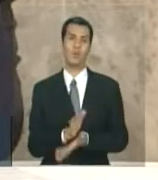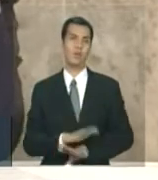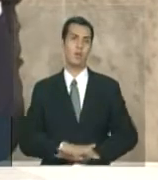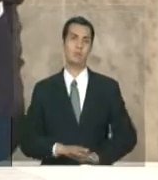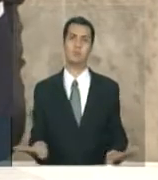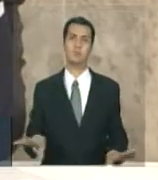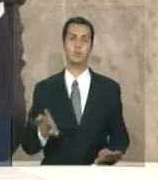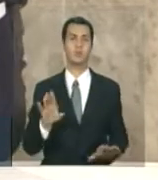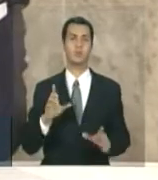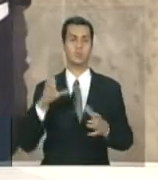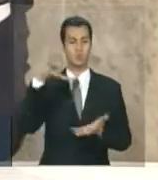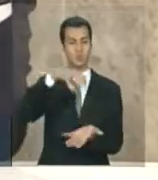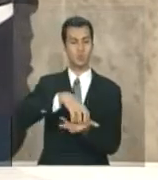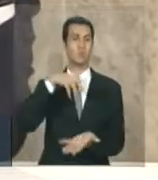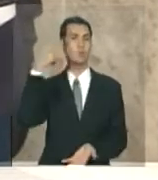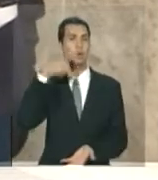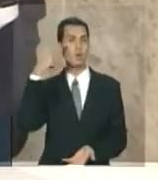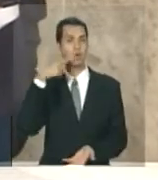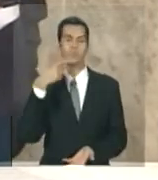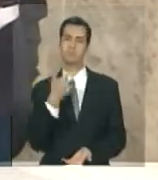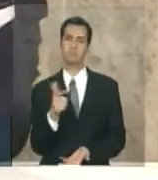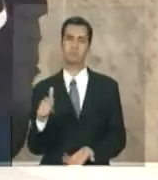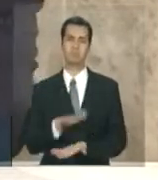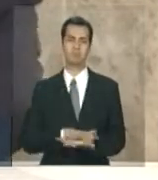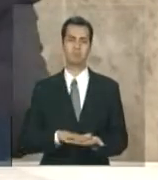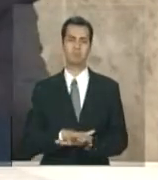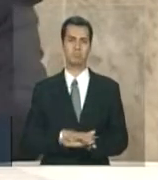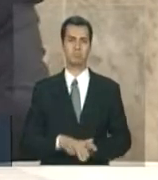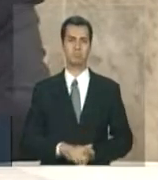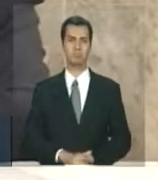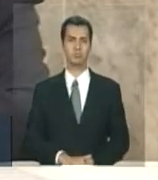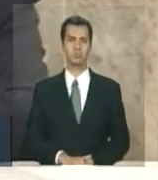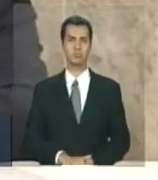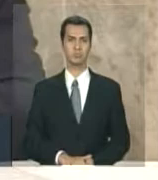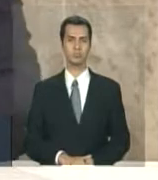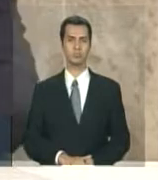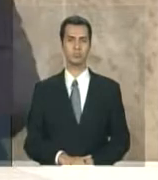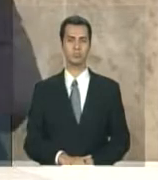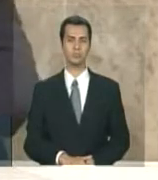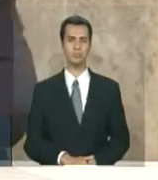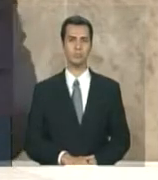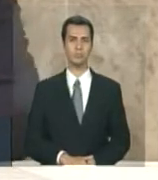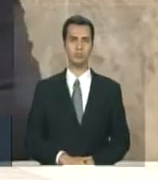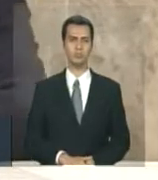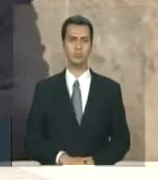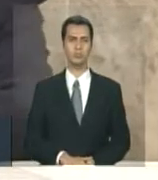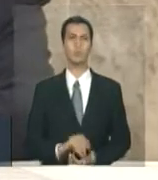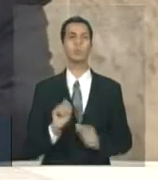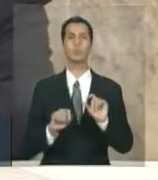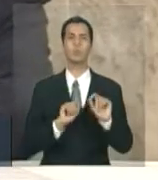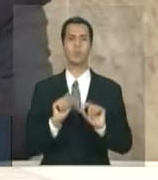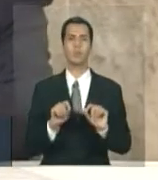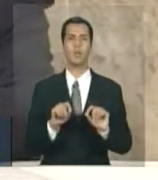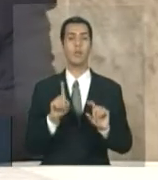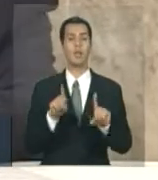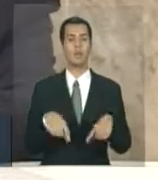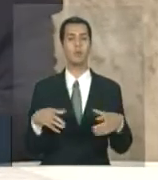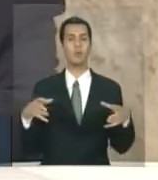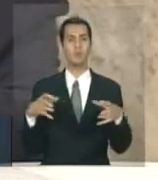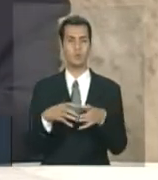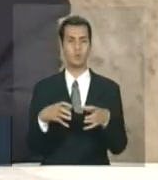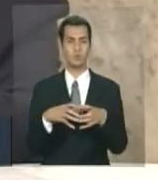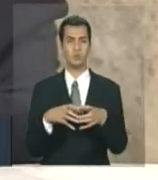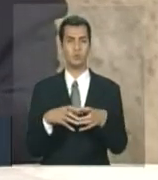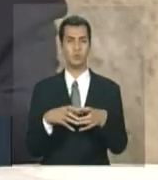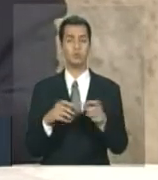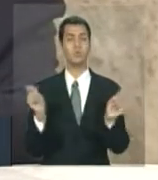órgão político que tratava da irrigação. Isso nada mais é do que uma equipe preparada